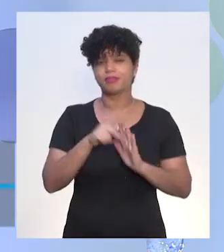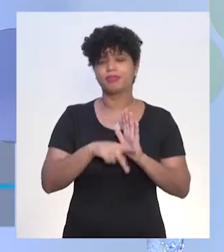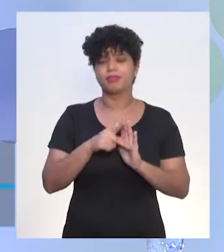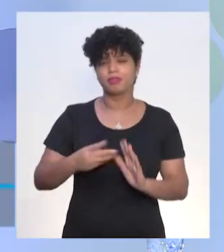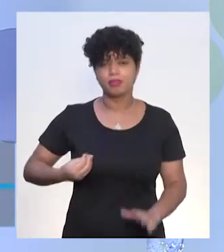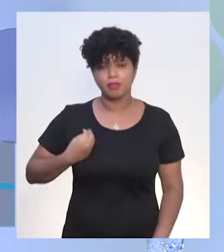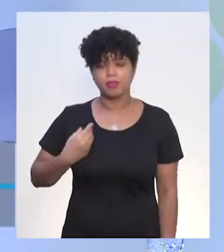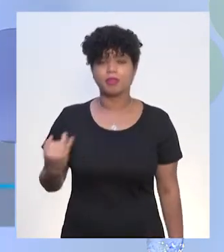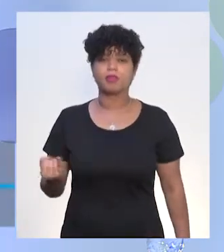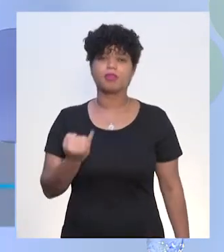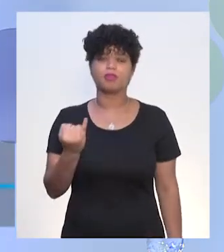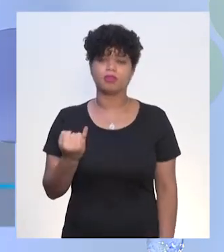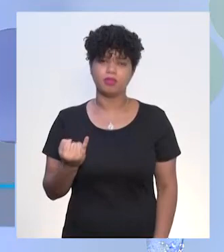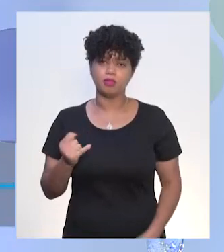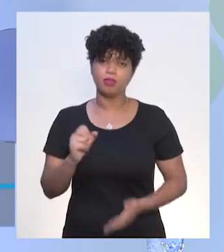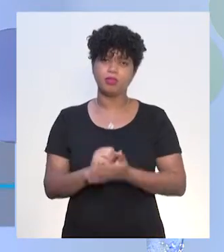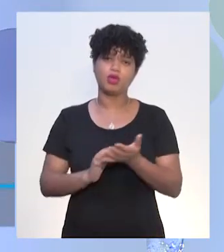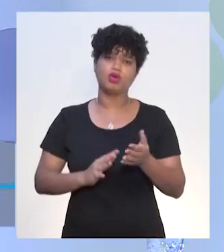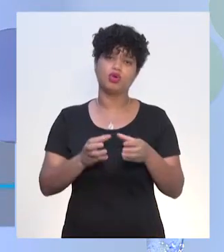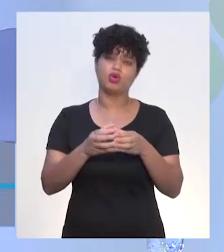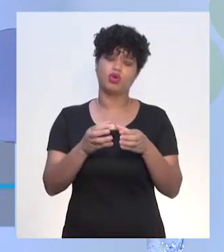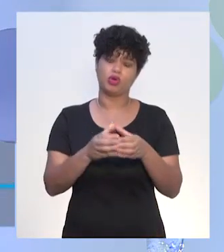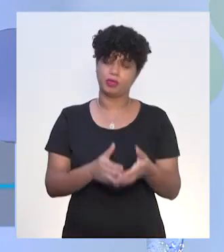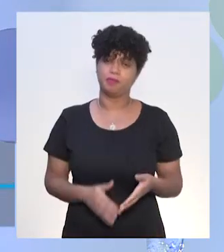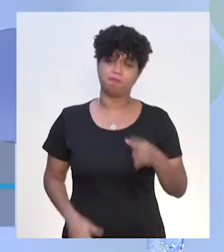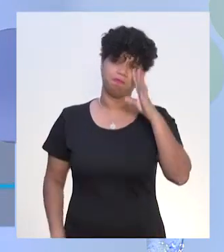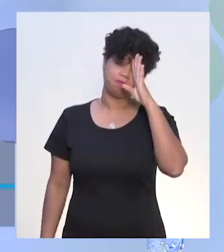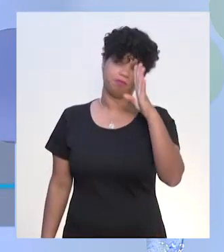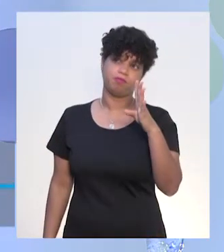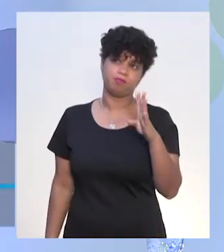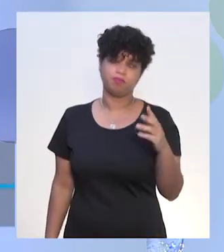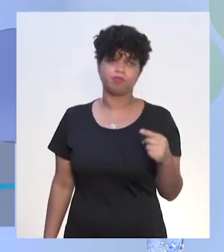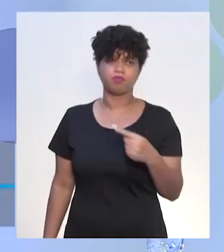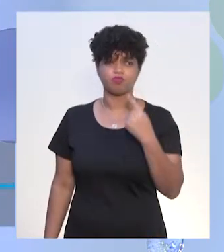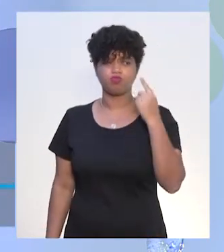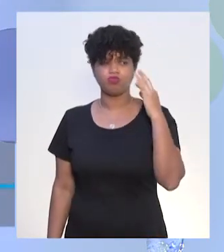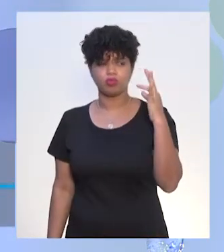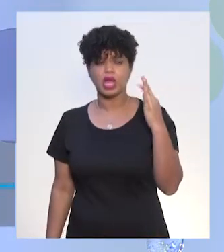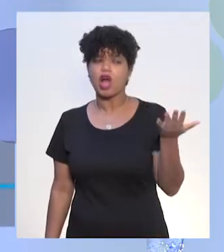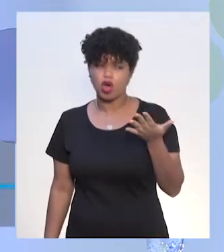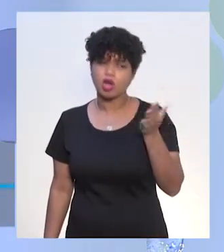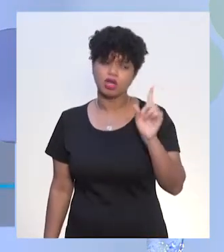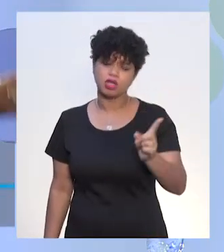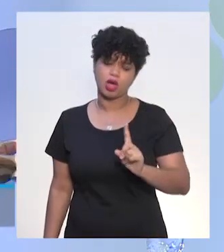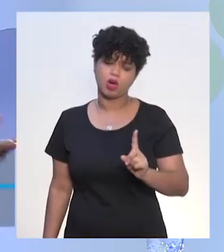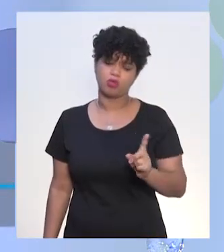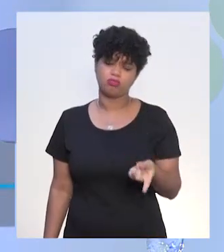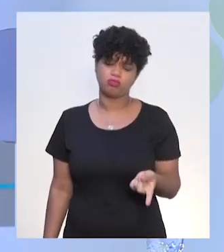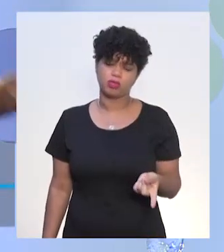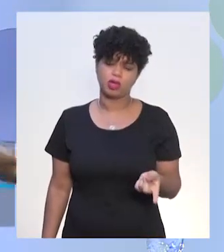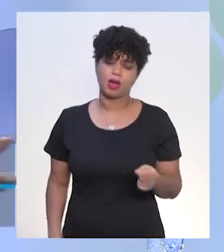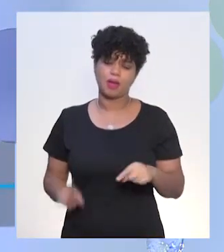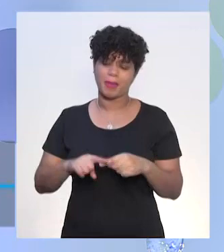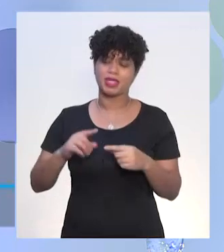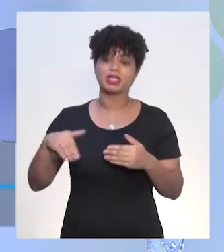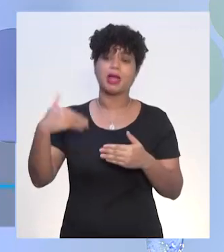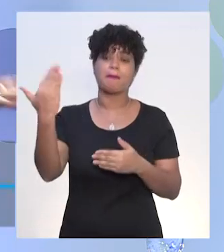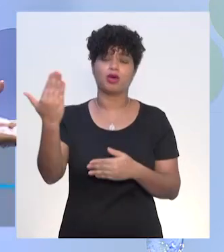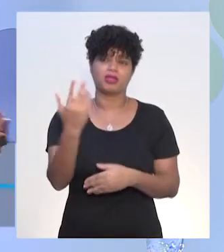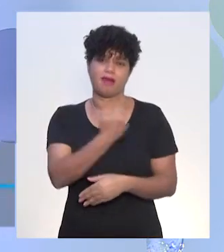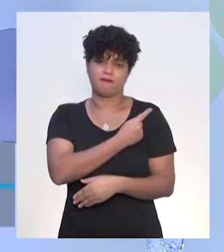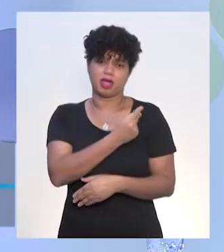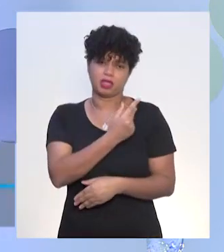isso é muito importante essa dinâmica de principalmente se a gente pensar não agora né mas no mun e após